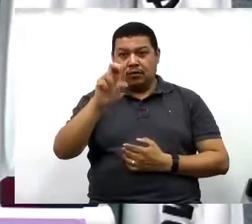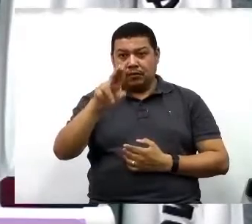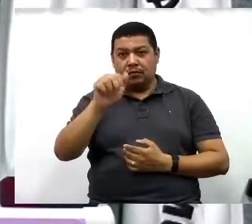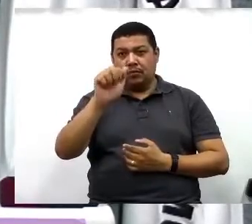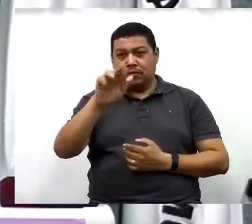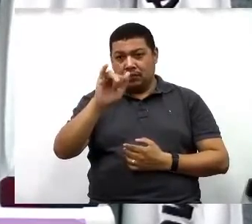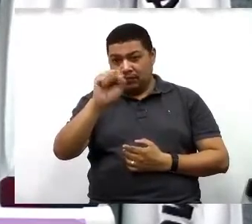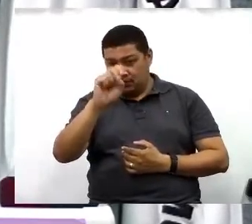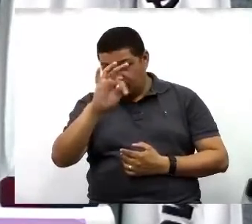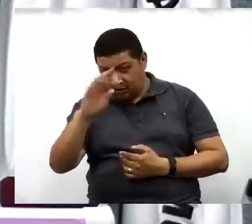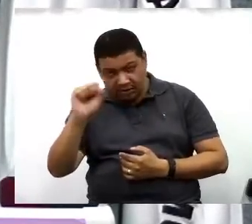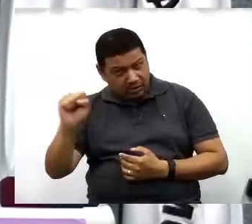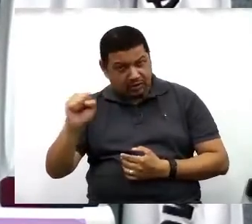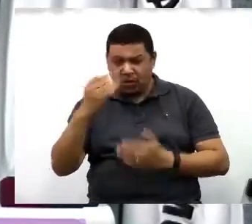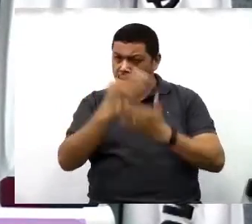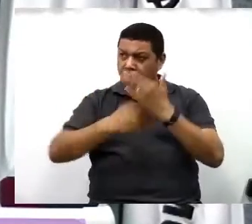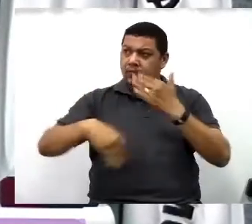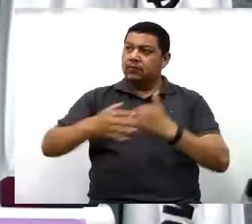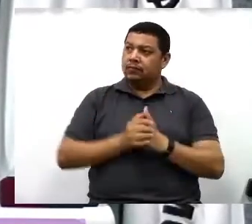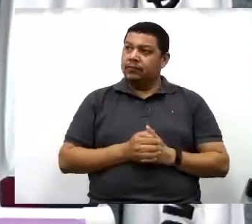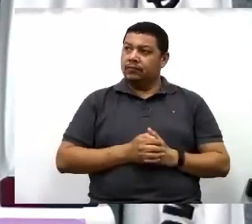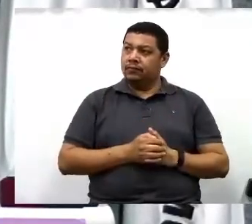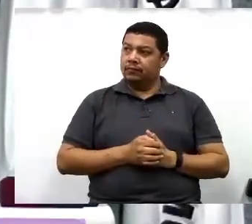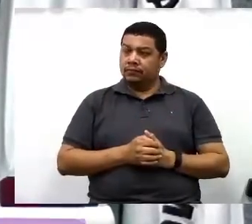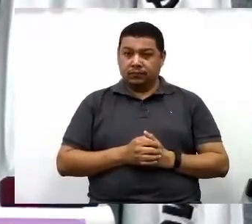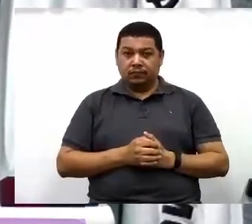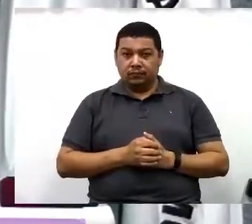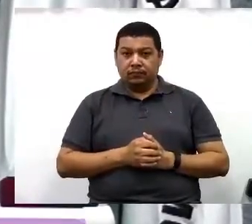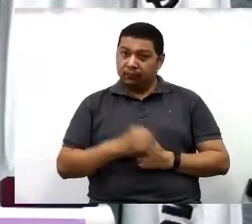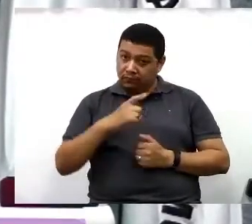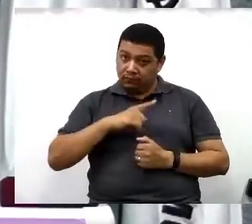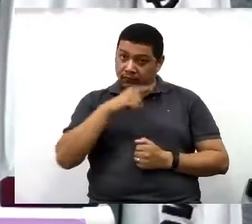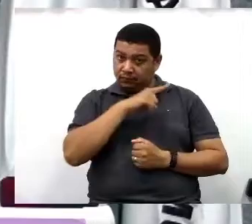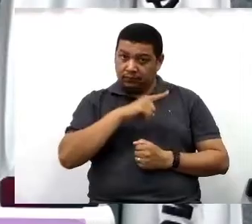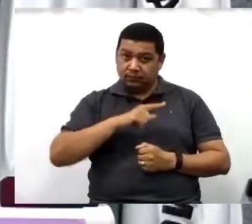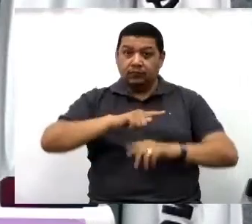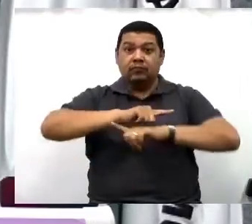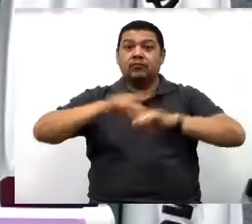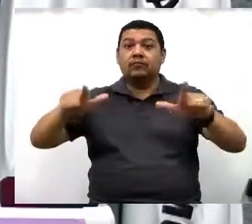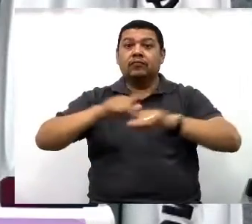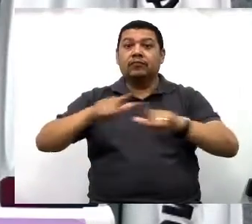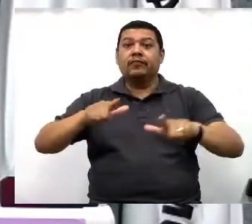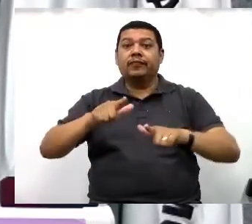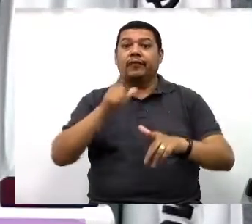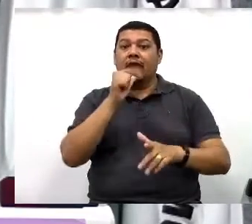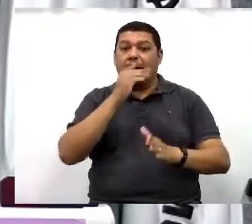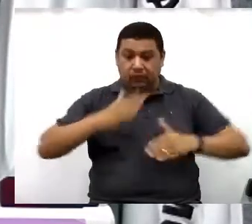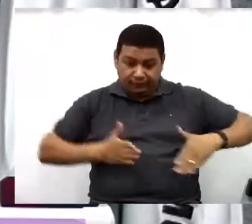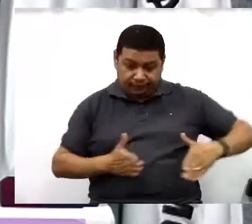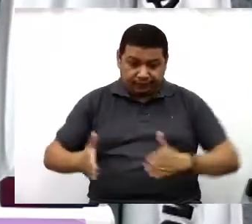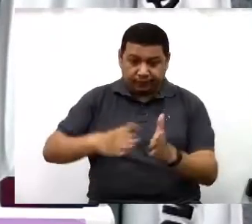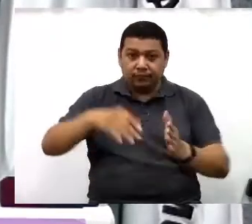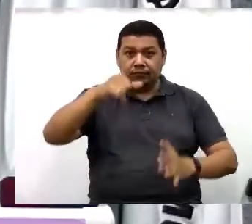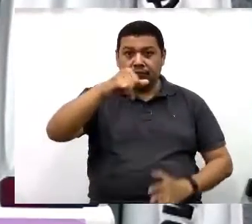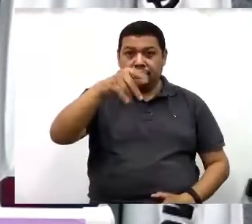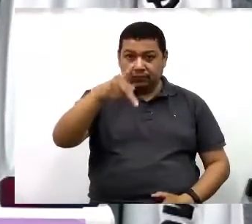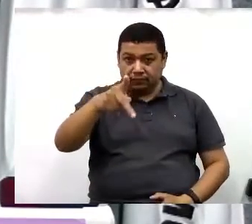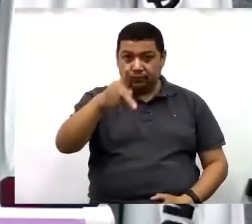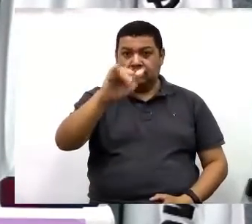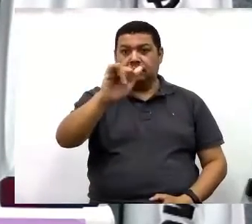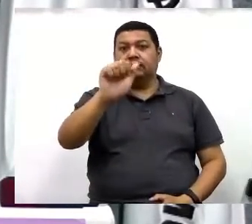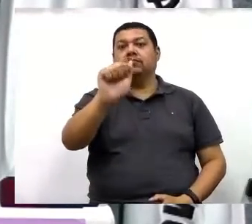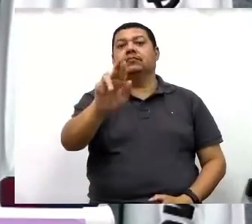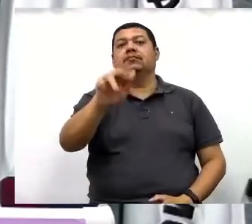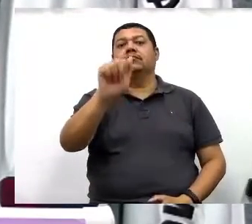todos, mão de obra, qualquer um, vão estar ali na limpeza do rio Piarara. Vão todos